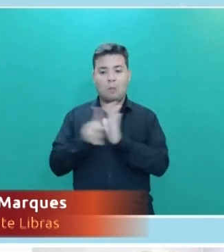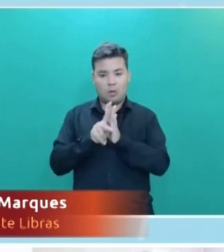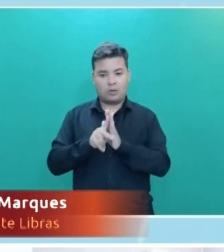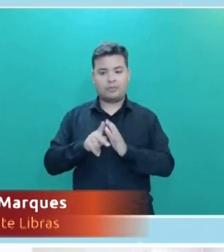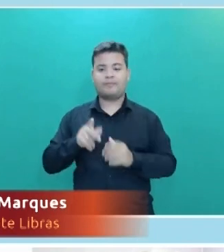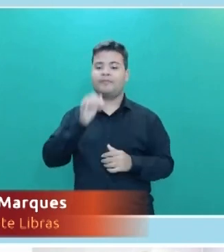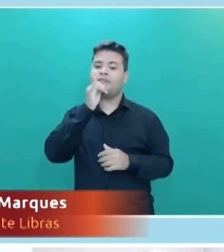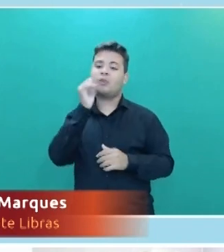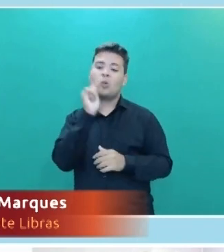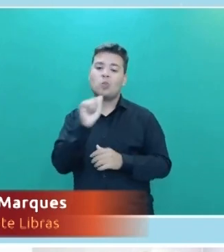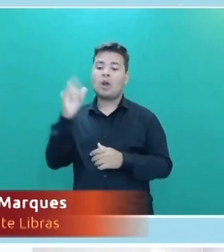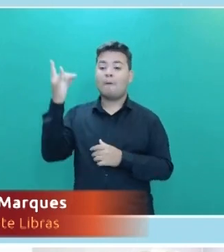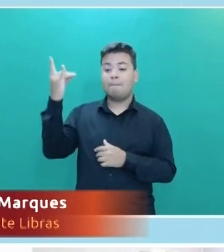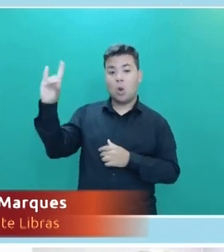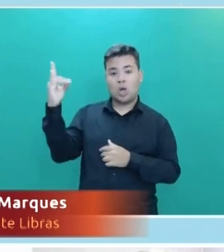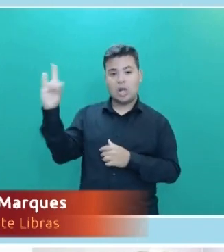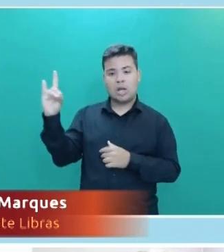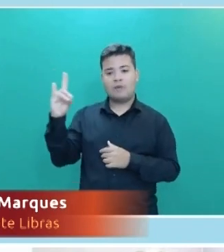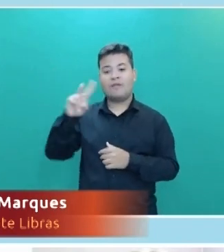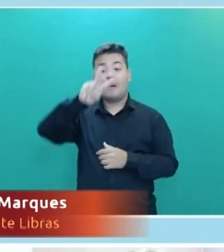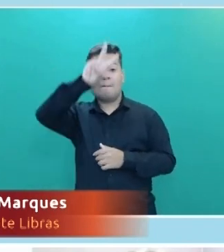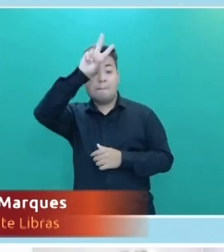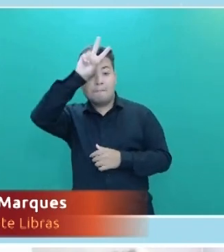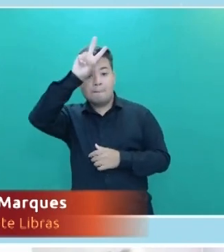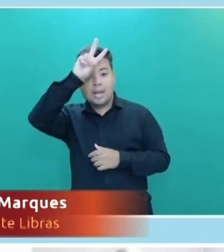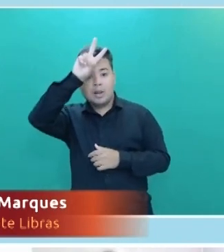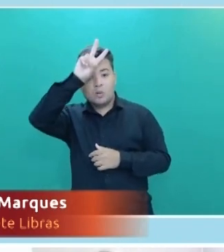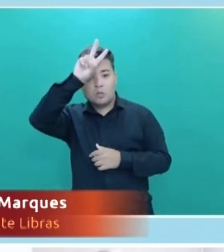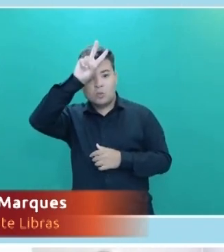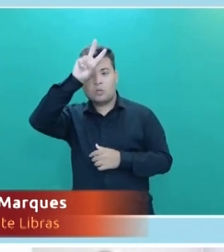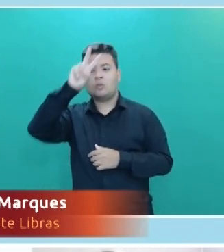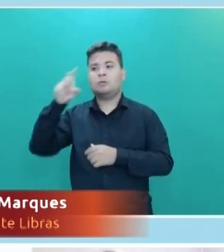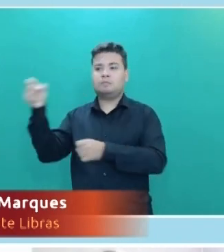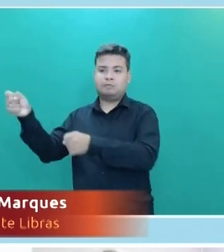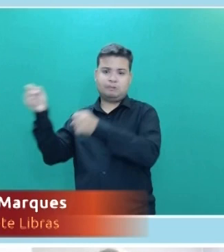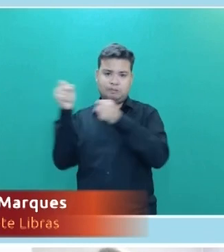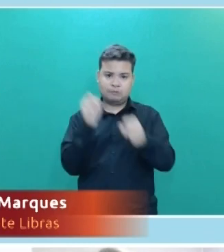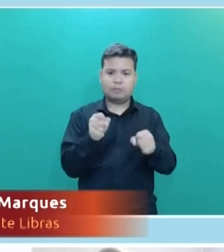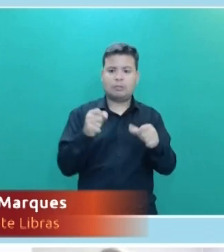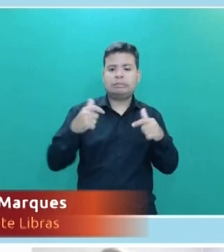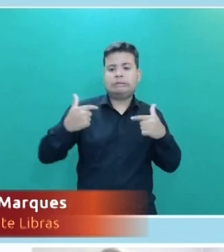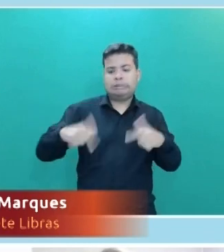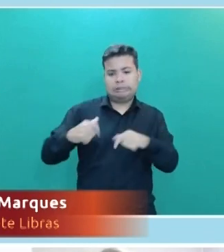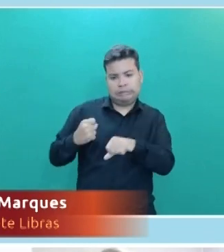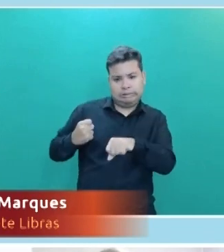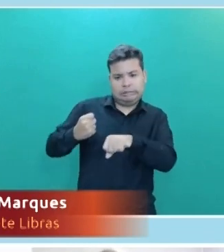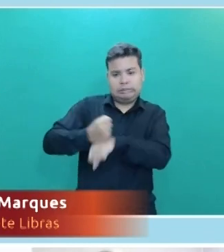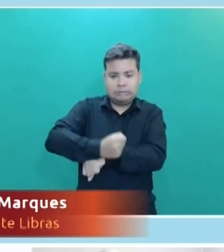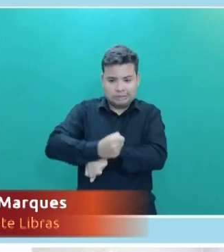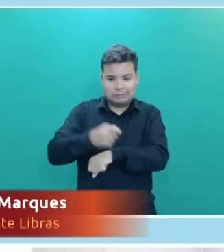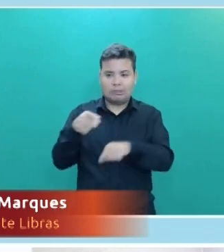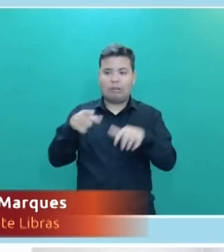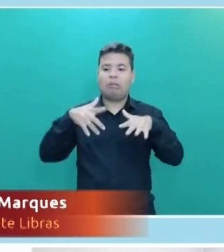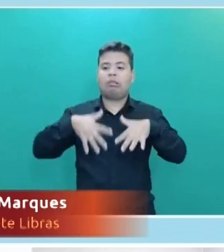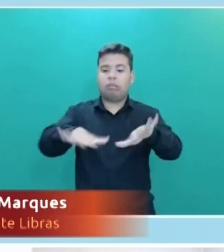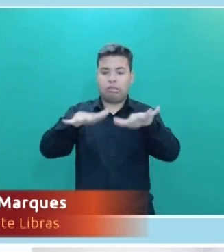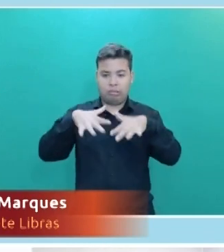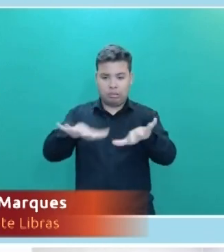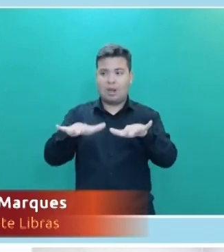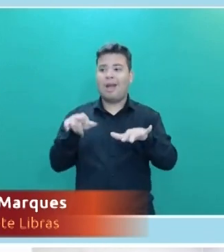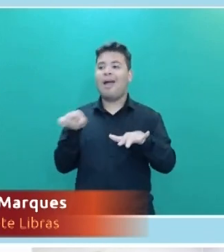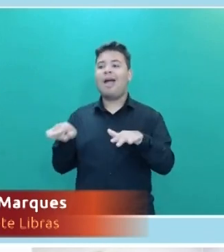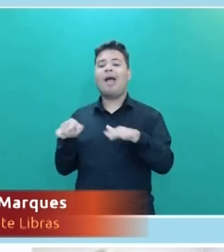trazidas da Bolívia, do Peru, né? E empregada em oficina subcontratado, terceirizado de